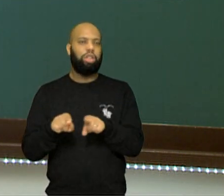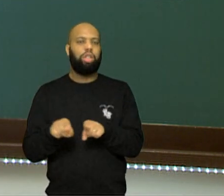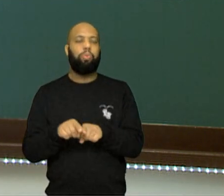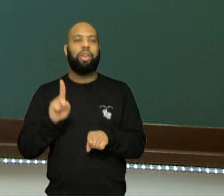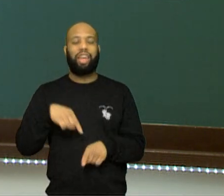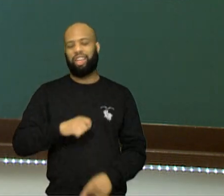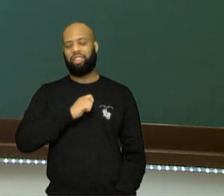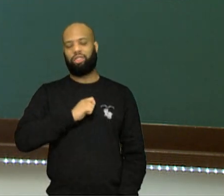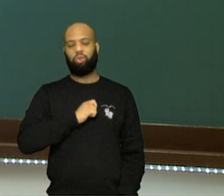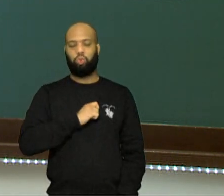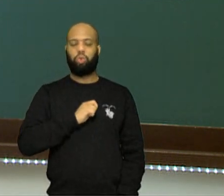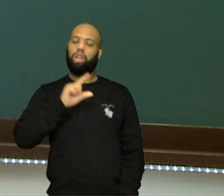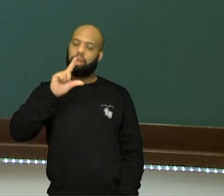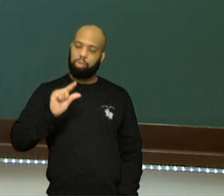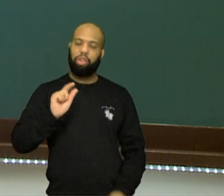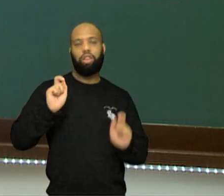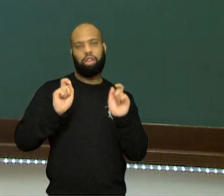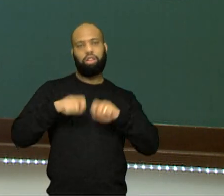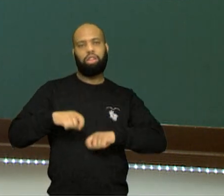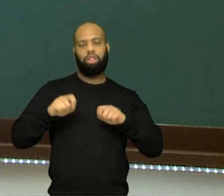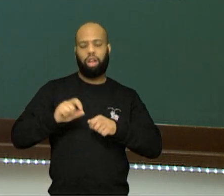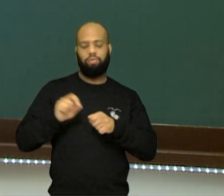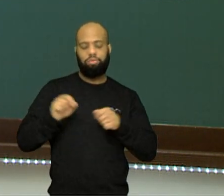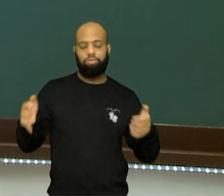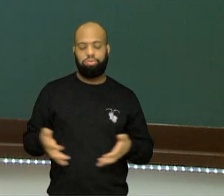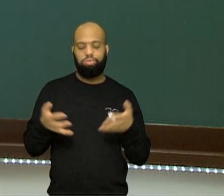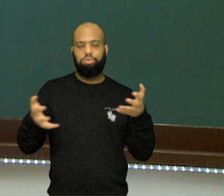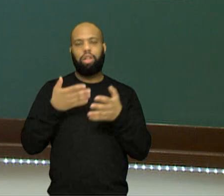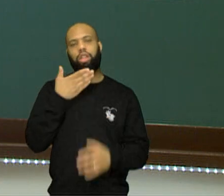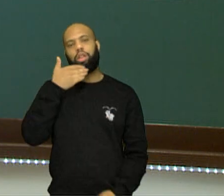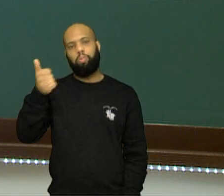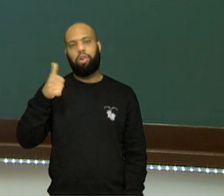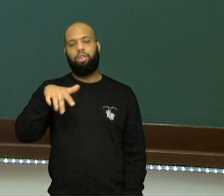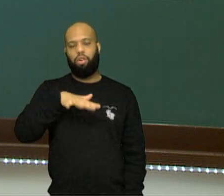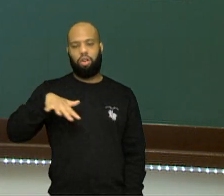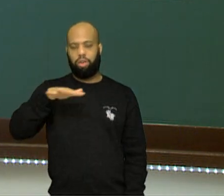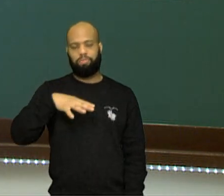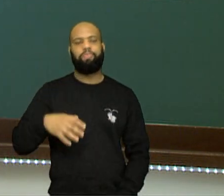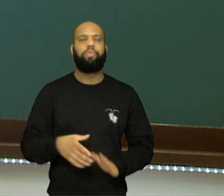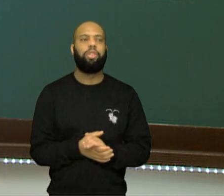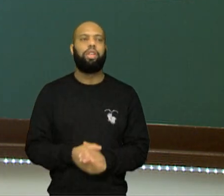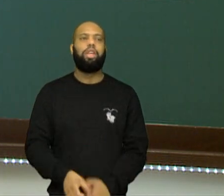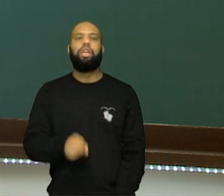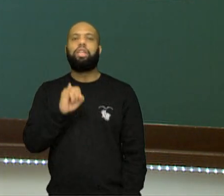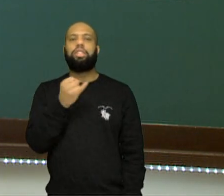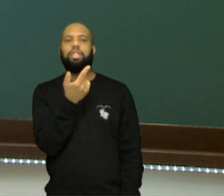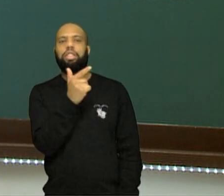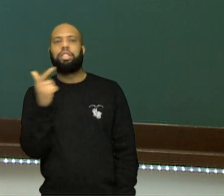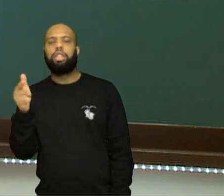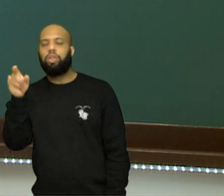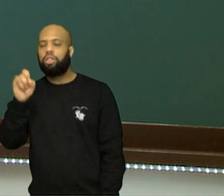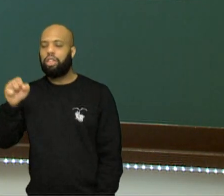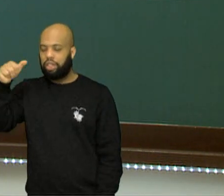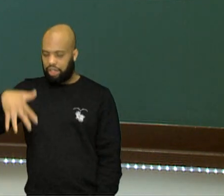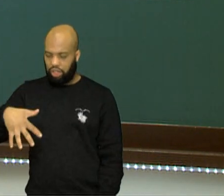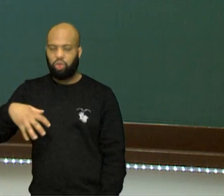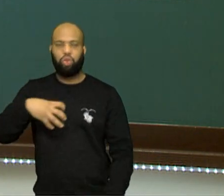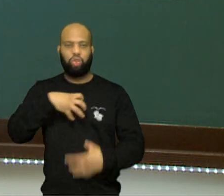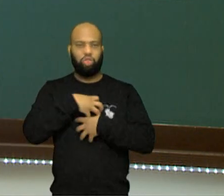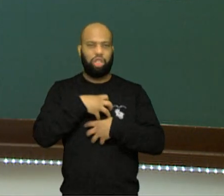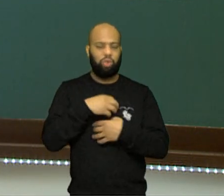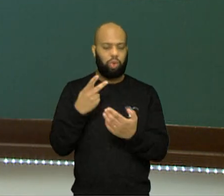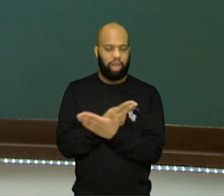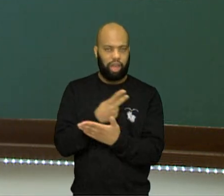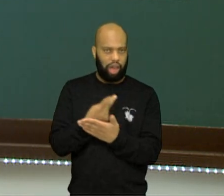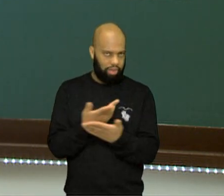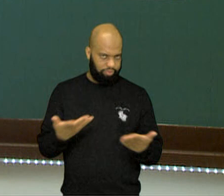atitudes pequenas ali que levam a uma melhoria dessa condição. E se eu não tenho lixo descartado inadequadamente, ou se eu